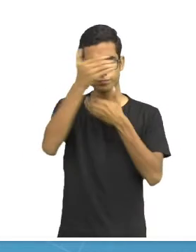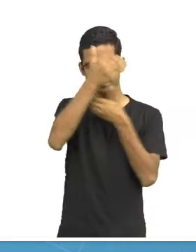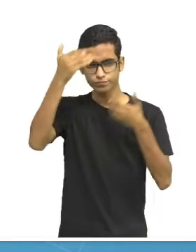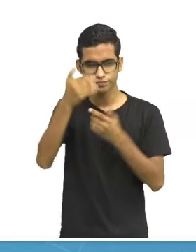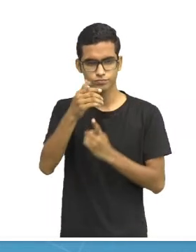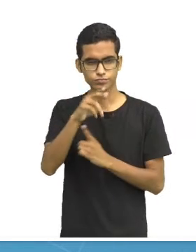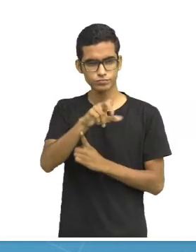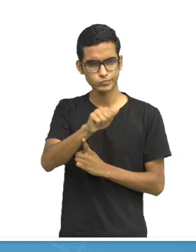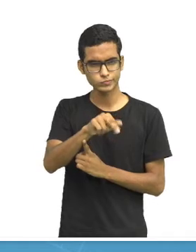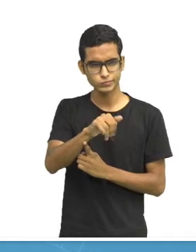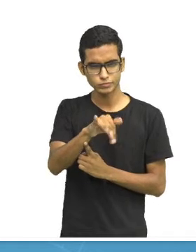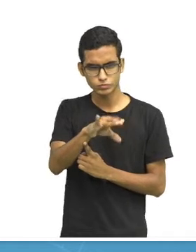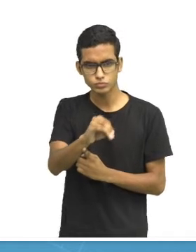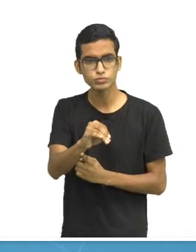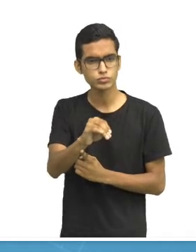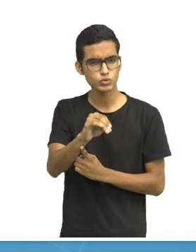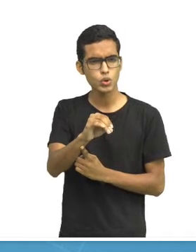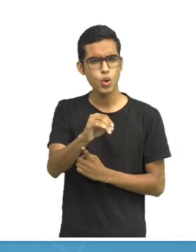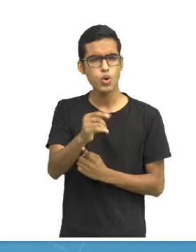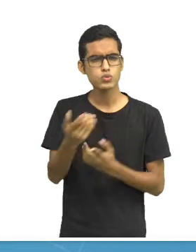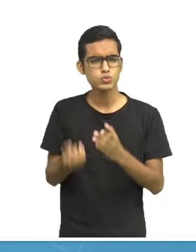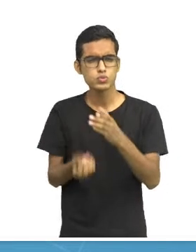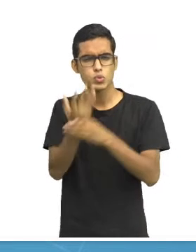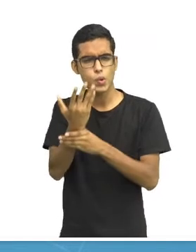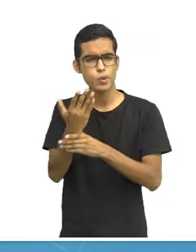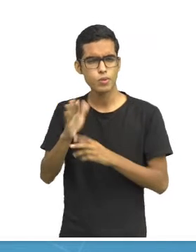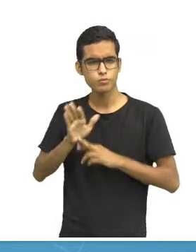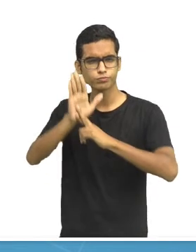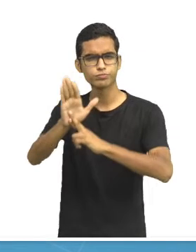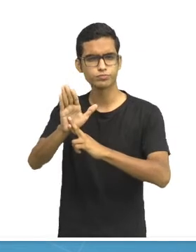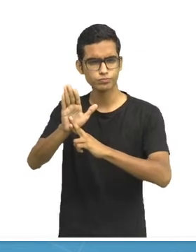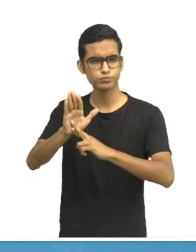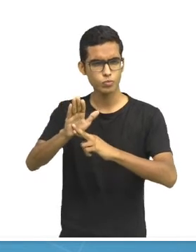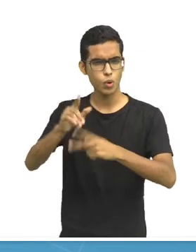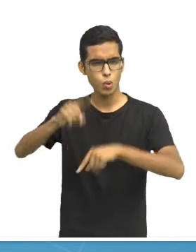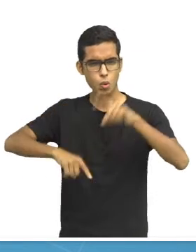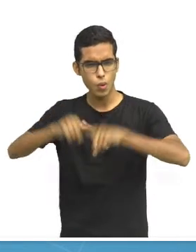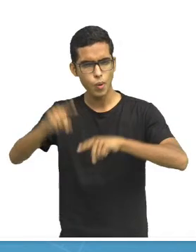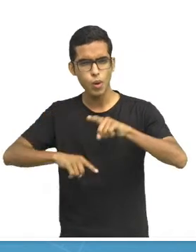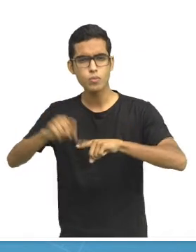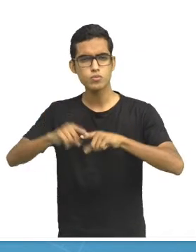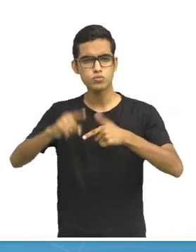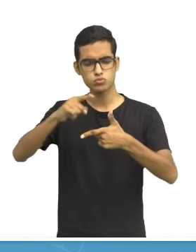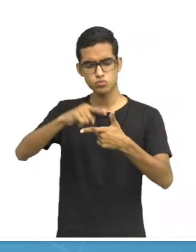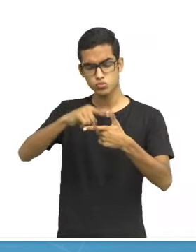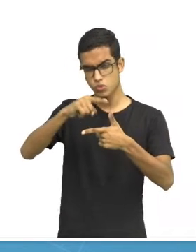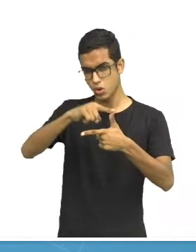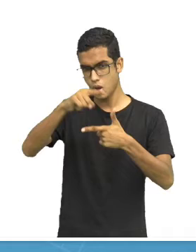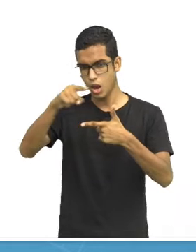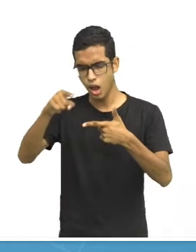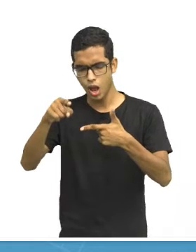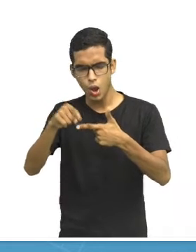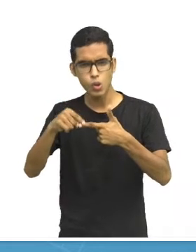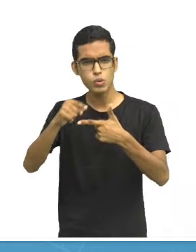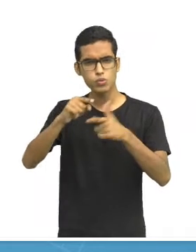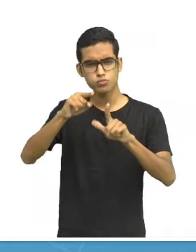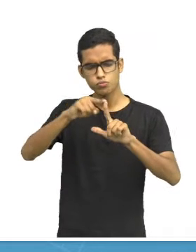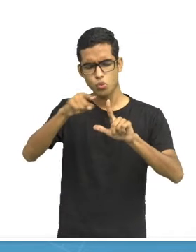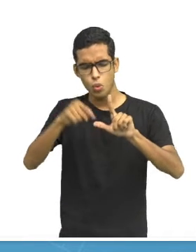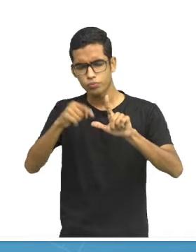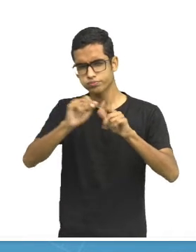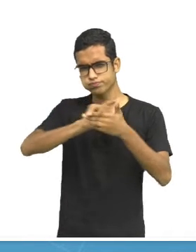uma tendência de representar objetos por todos os ângulos, gerando posteriormente a dificuldade em reconhecer